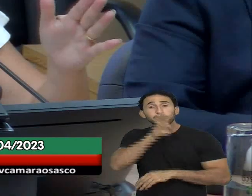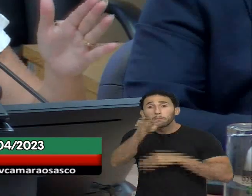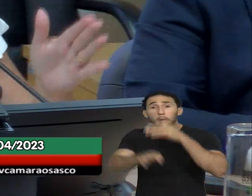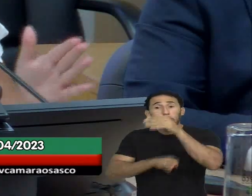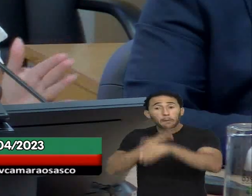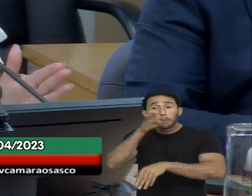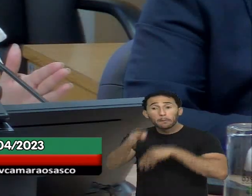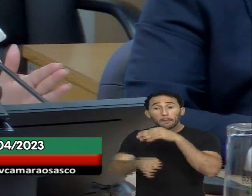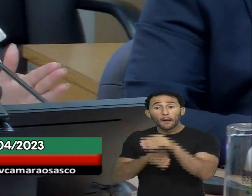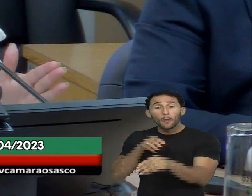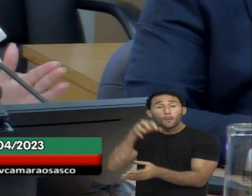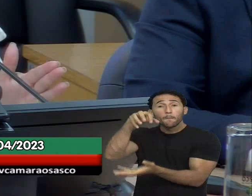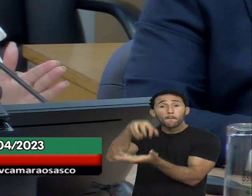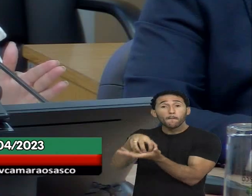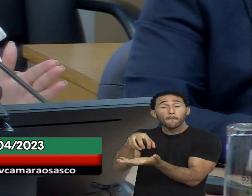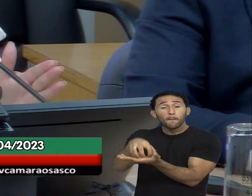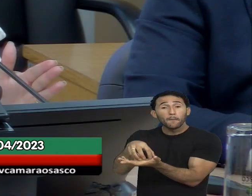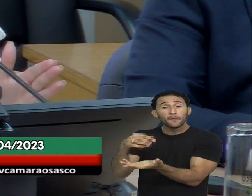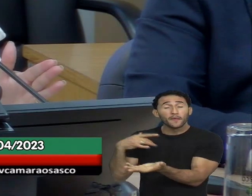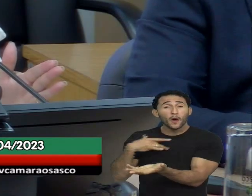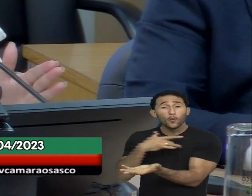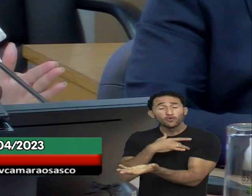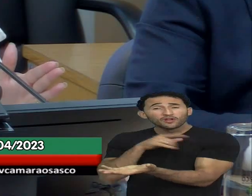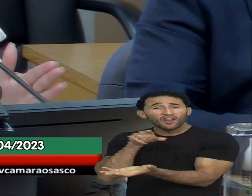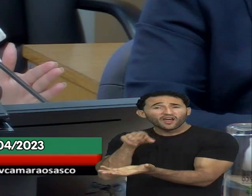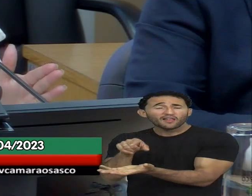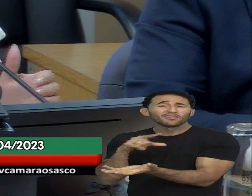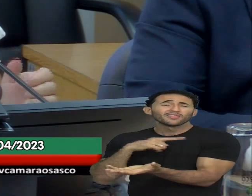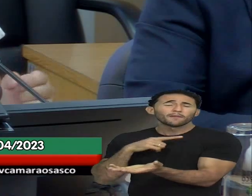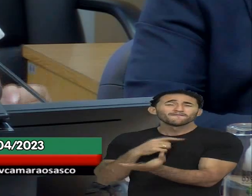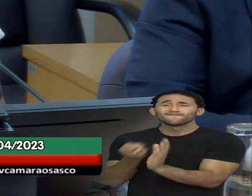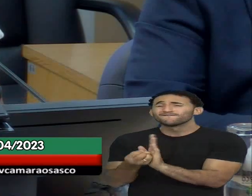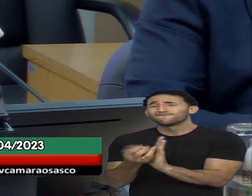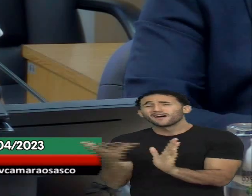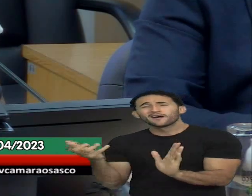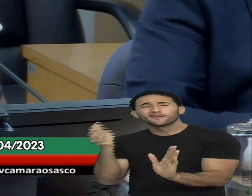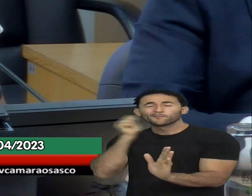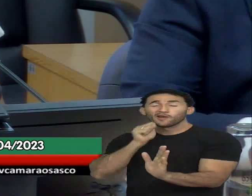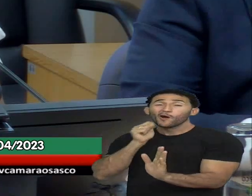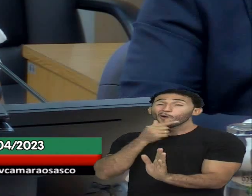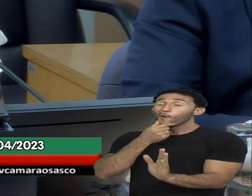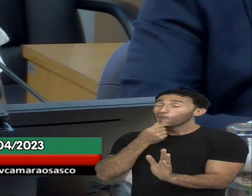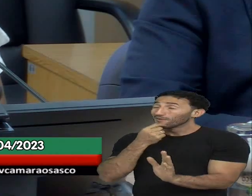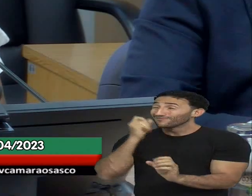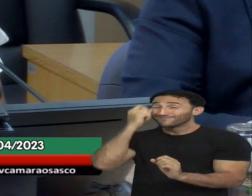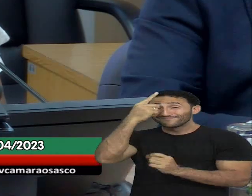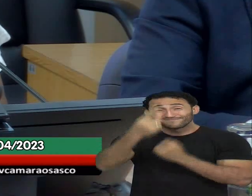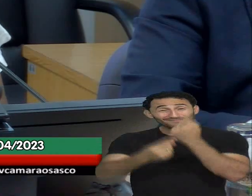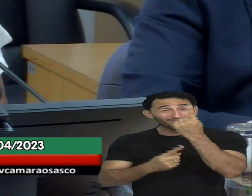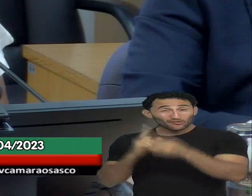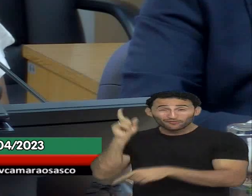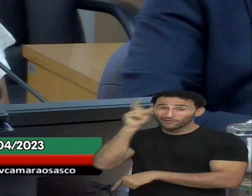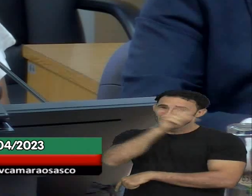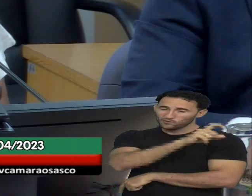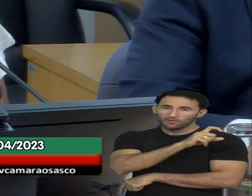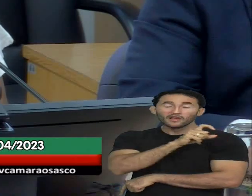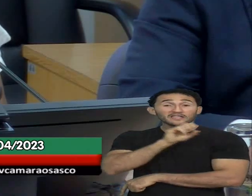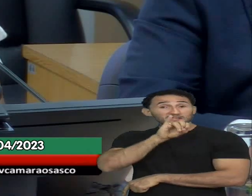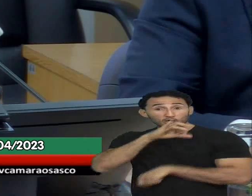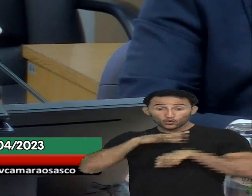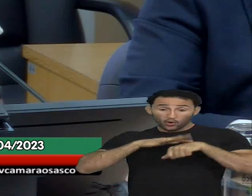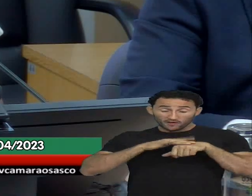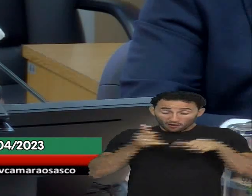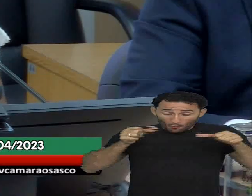e 2 homens. Não é verdade? O homem só vai realmente quando já está doente. Então, é importante,